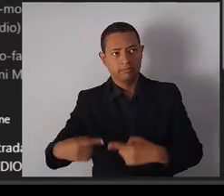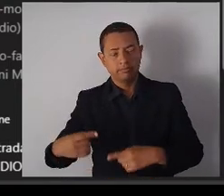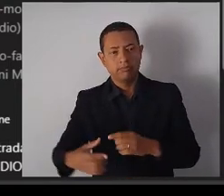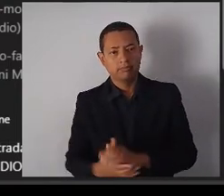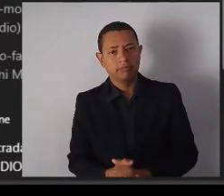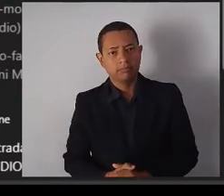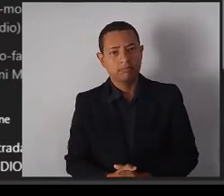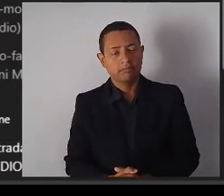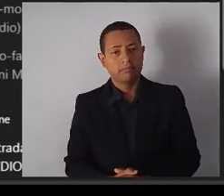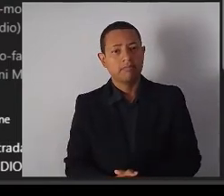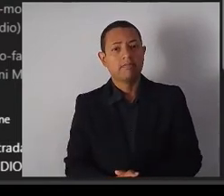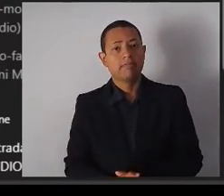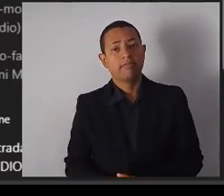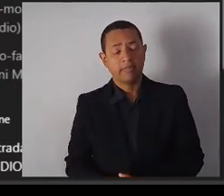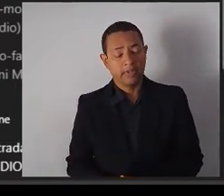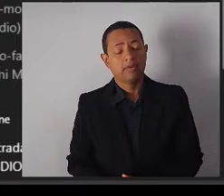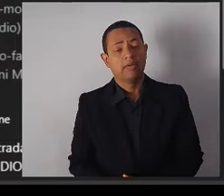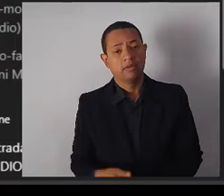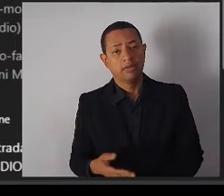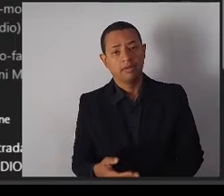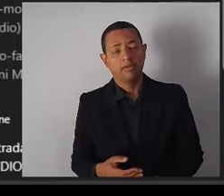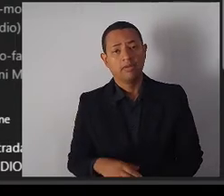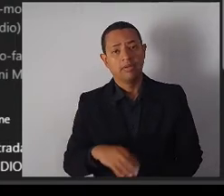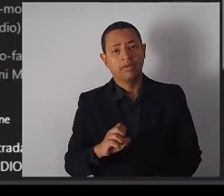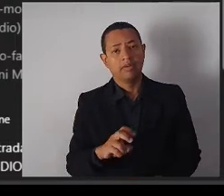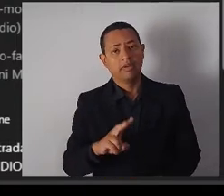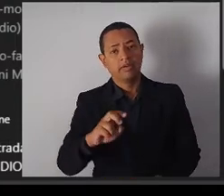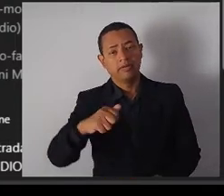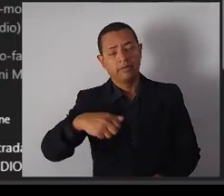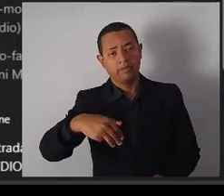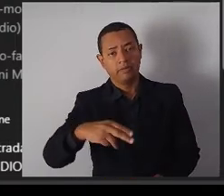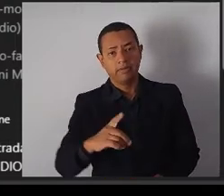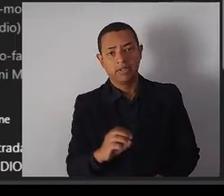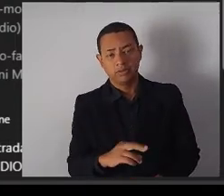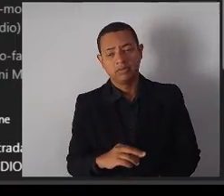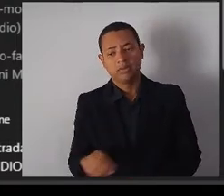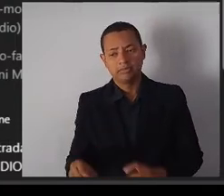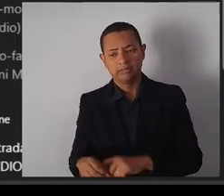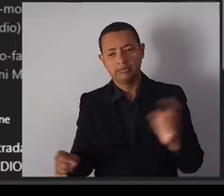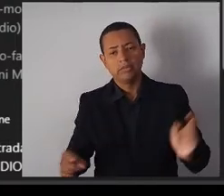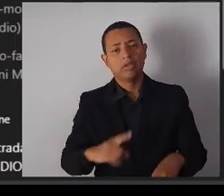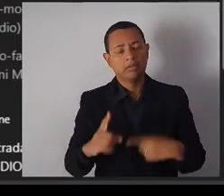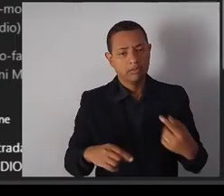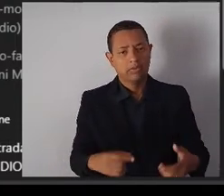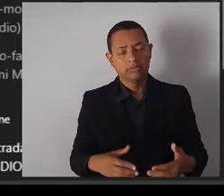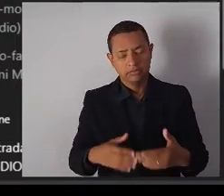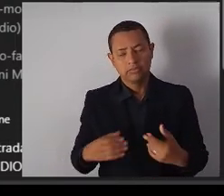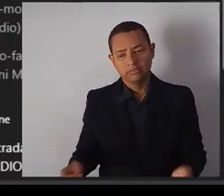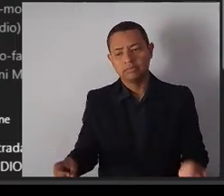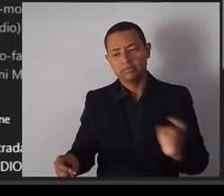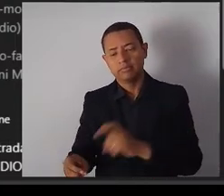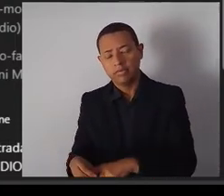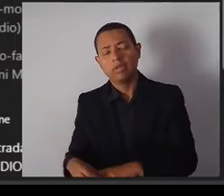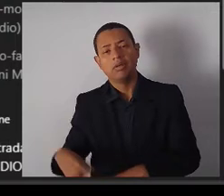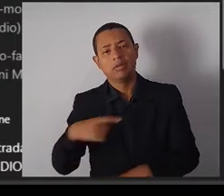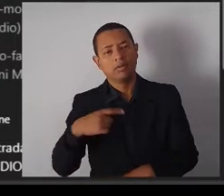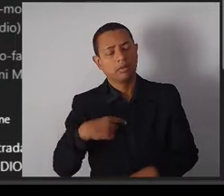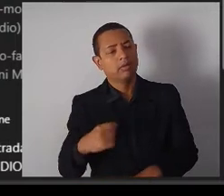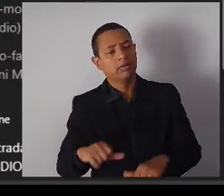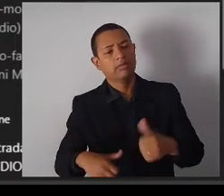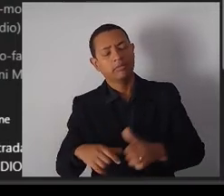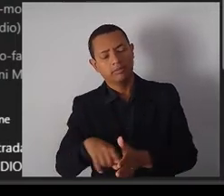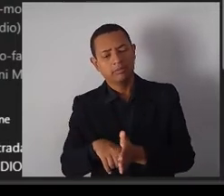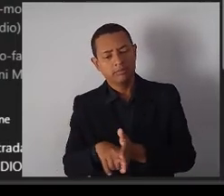o senhor Evandro formulou seu requerimento de filiação ao partido, teve sua análise avaliada e tramitou nas